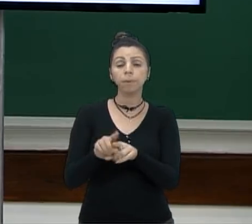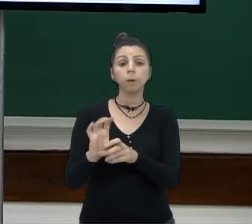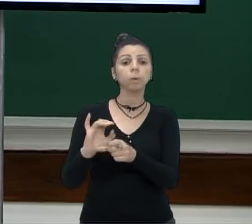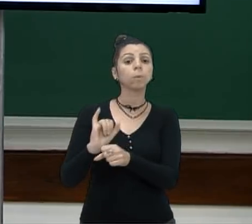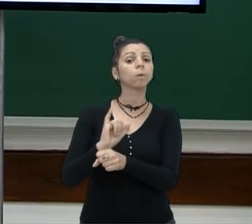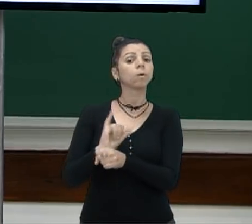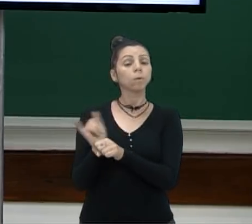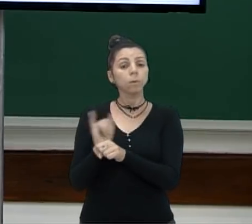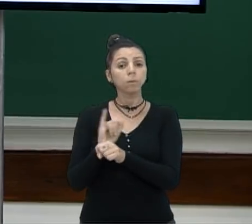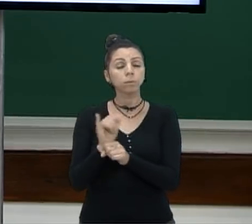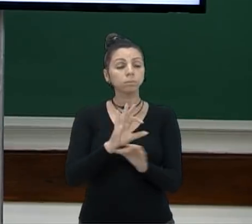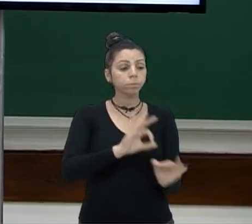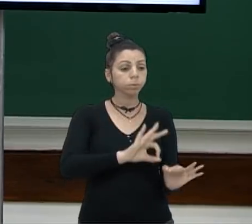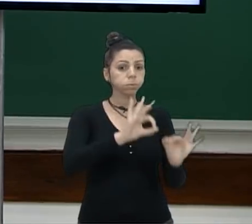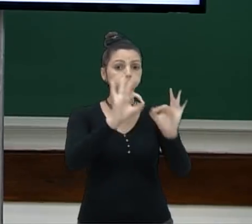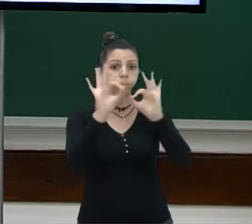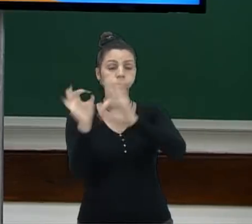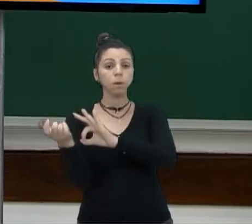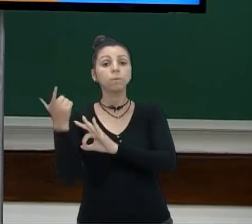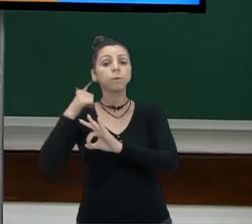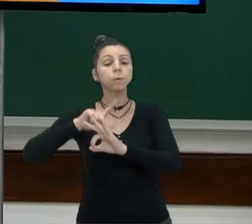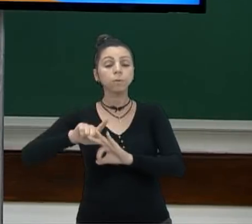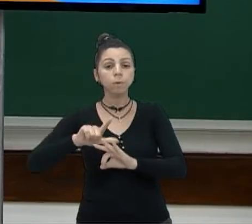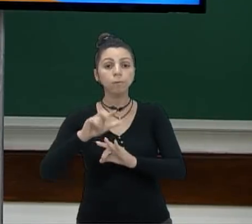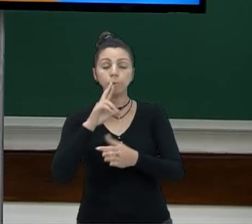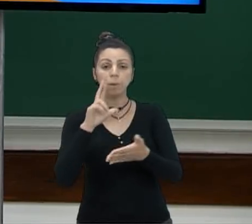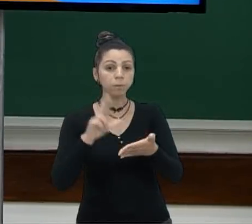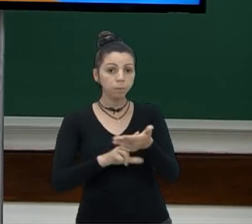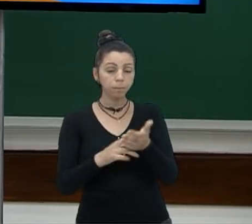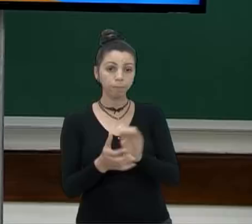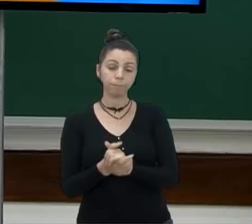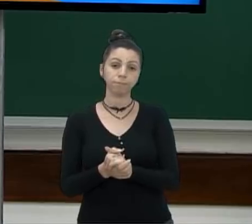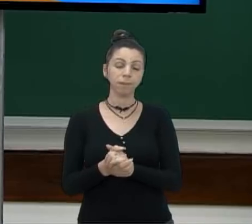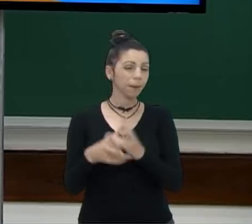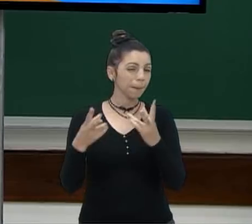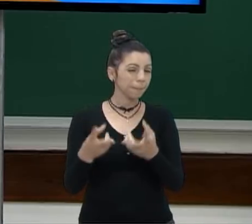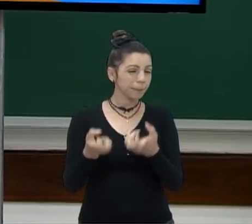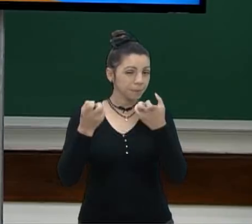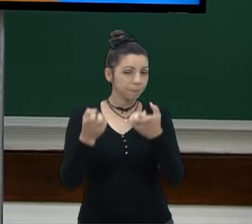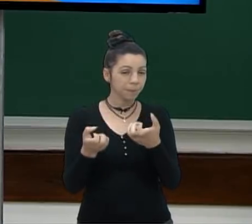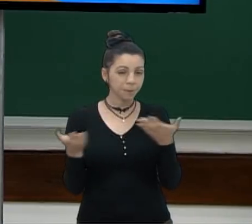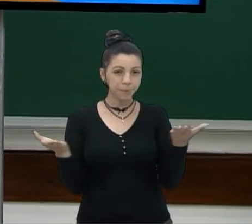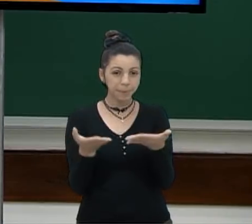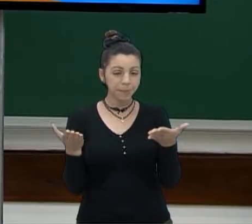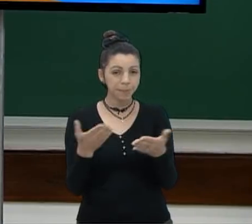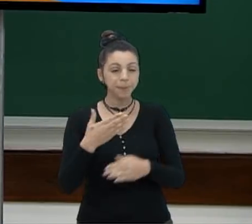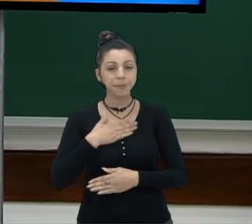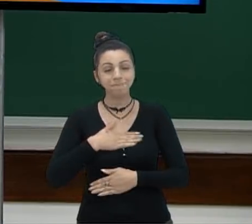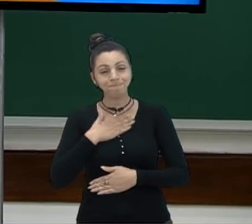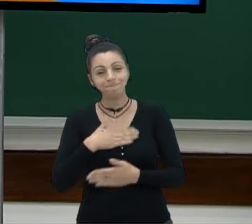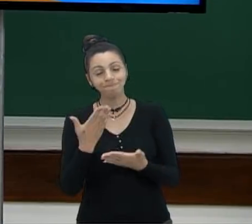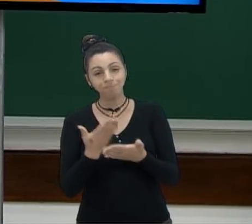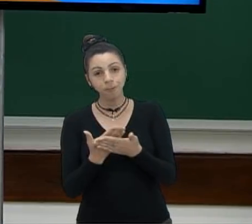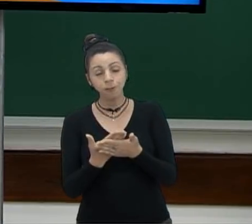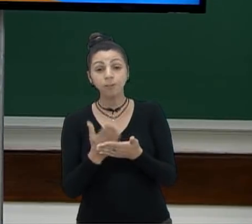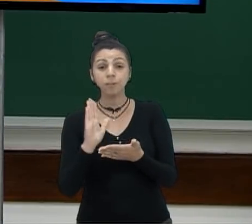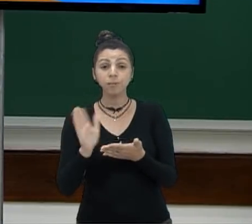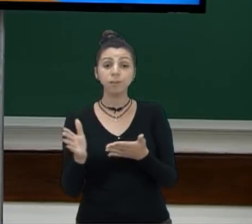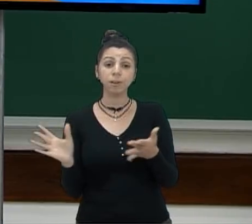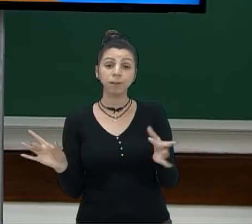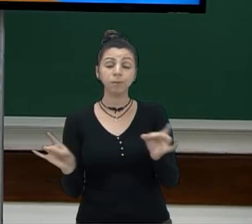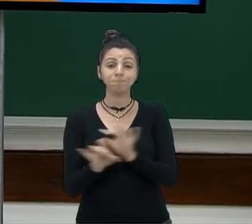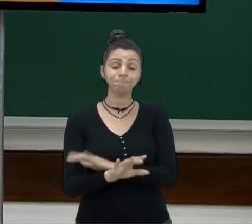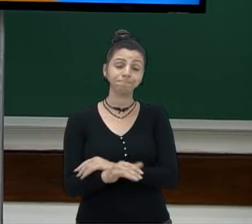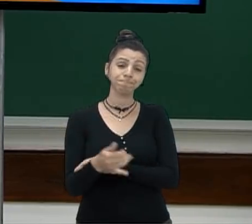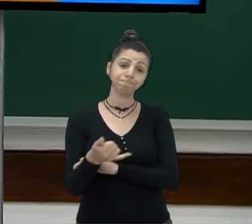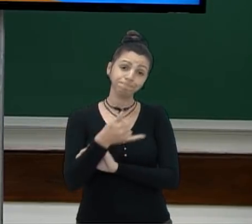que te ajude a construir essa resposta. Vocês perceberam que a nossa aula hoje foi tão boa, tão gostosa, tão legal e ela já acabou? Infelizmente, o